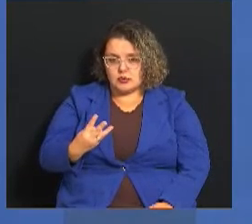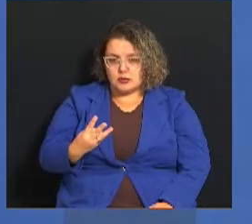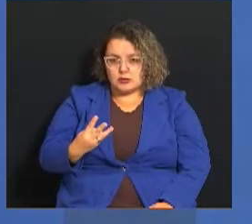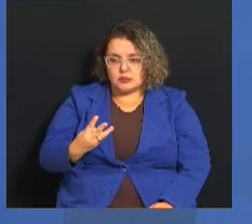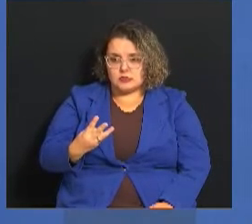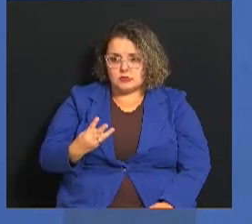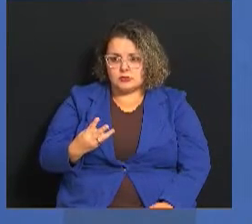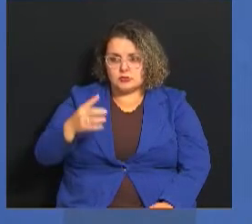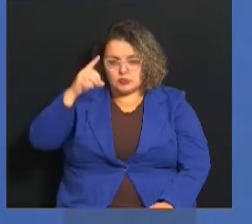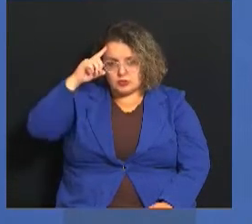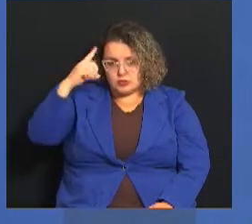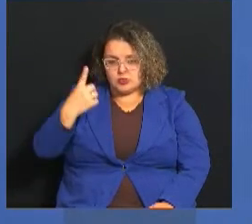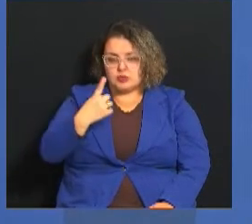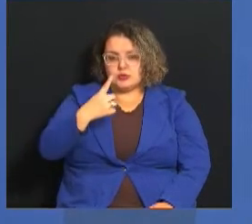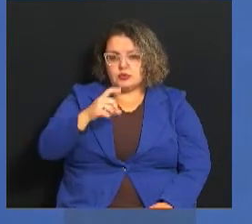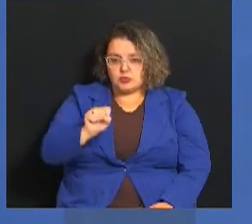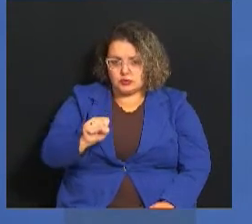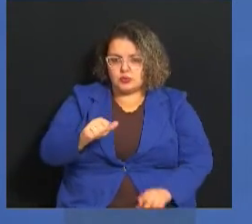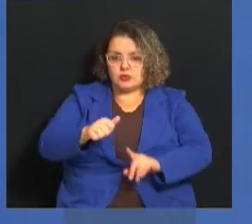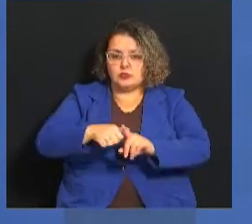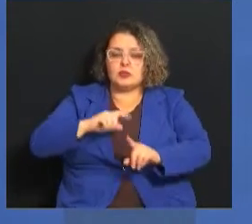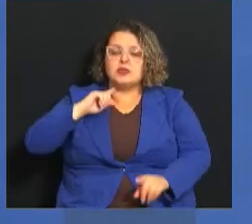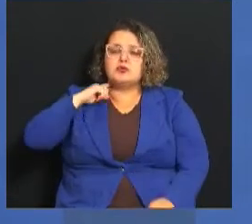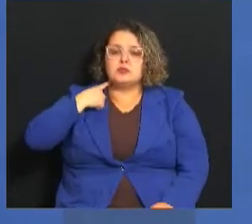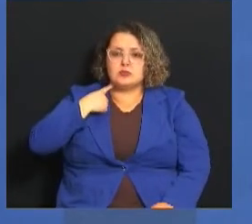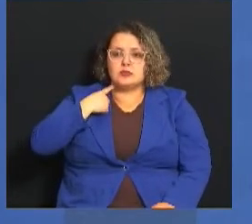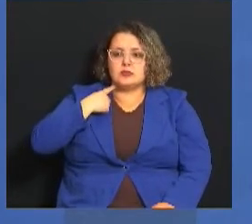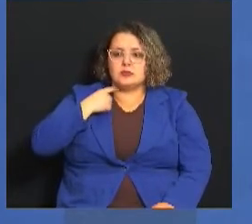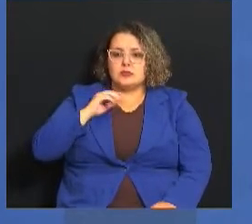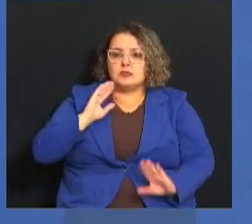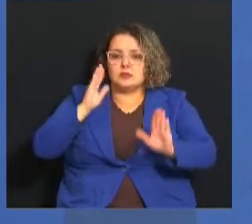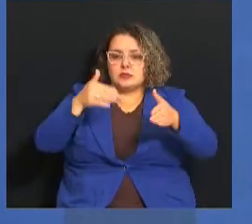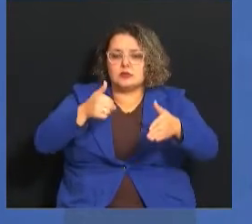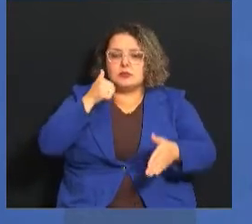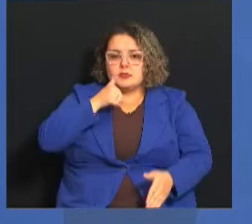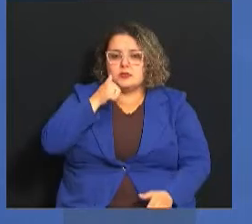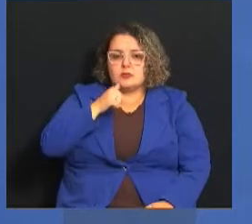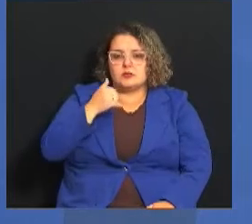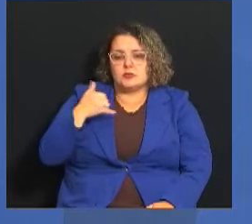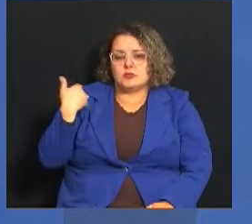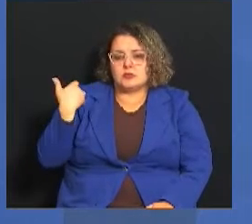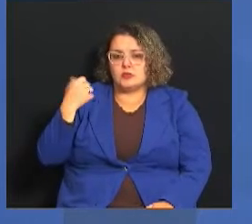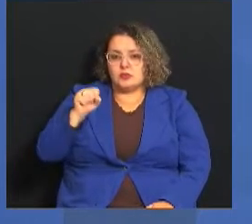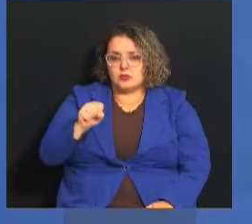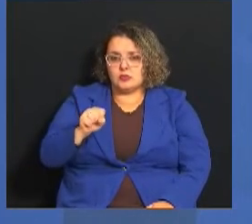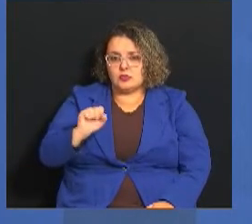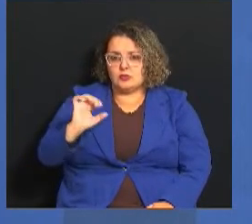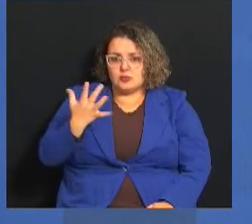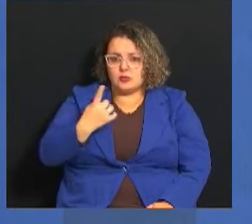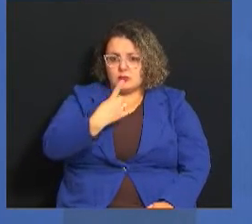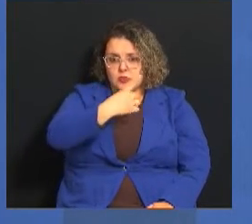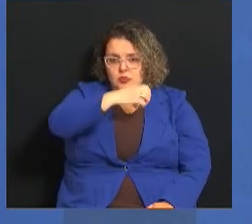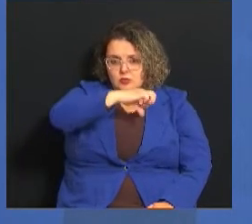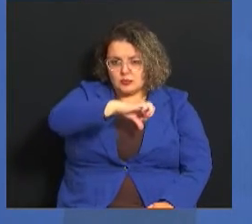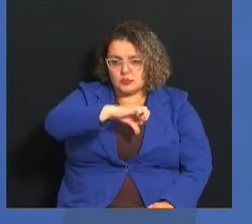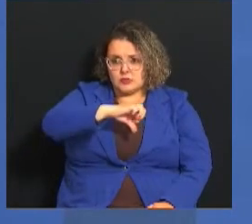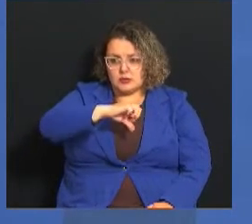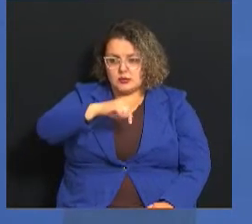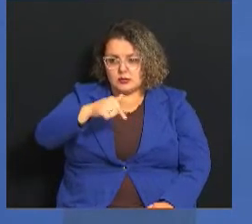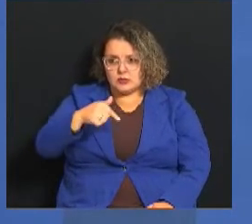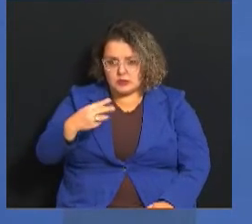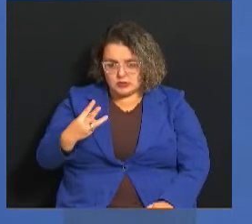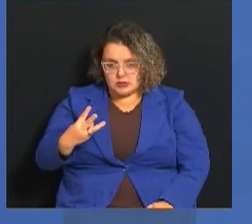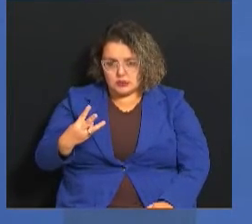de 18 de maio remete ao assassinato da menina de 8 anos de idade, ocorrido em